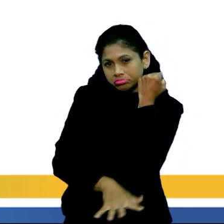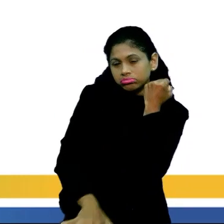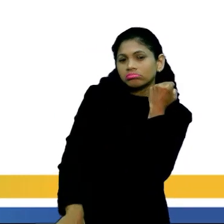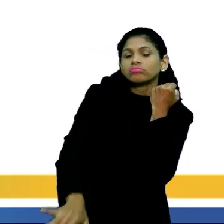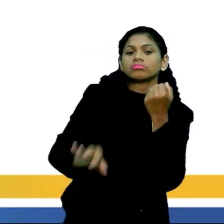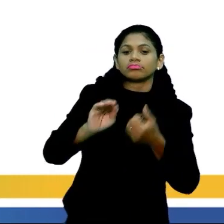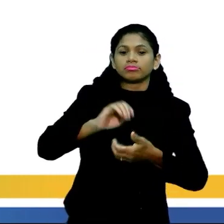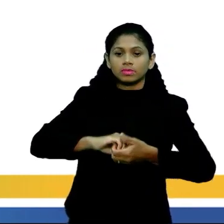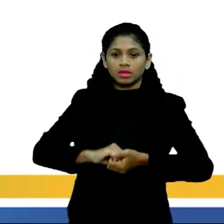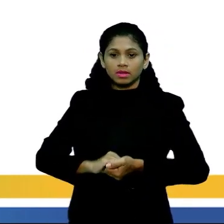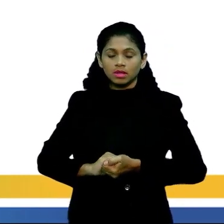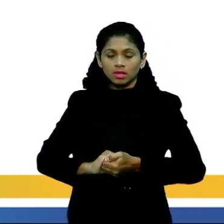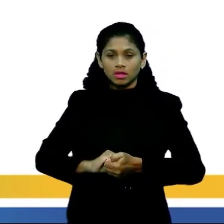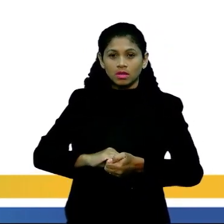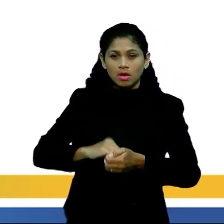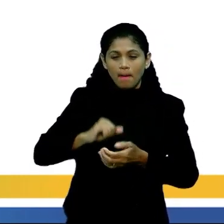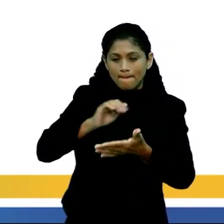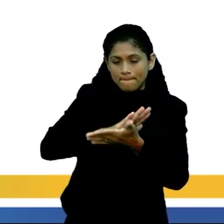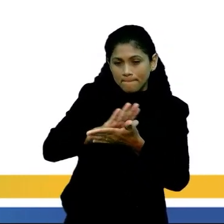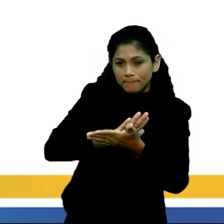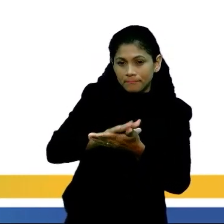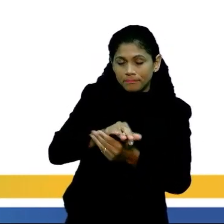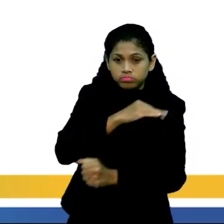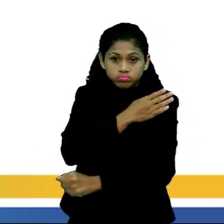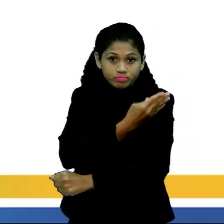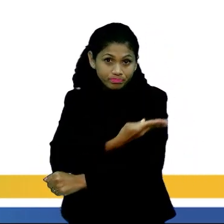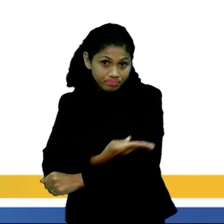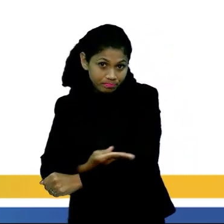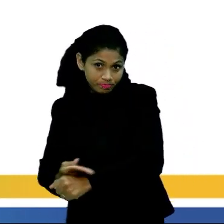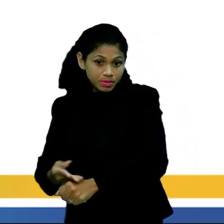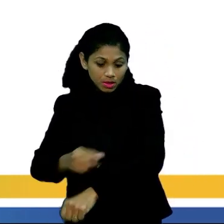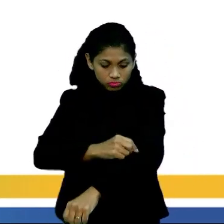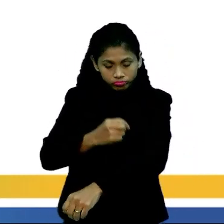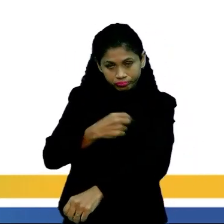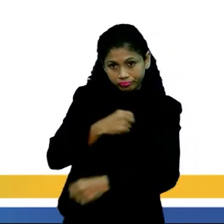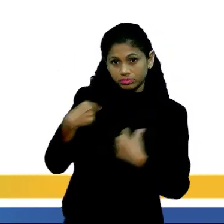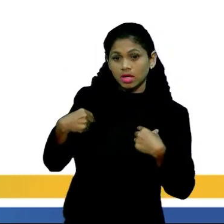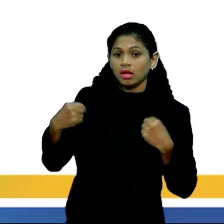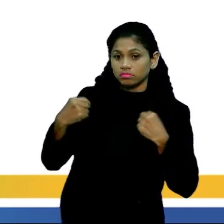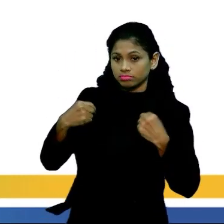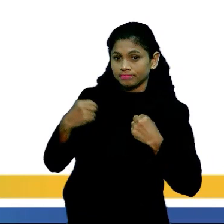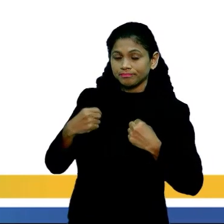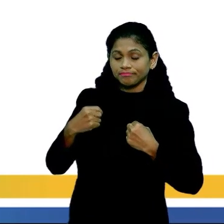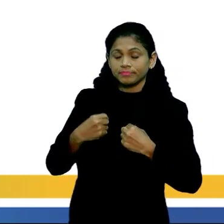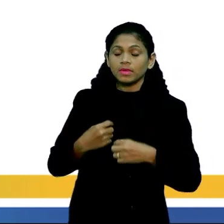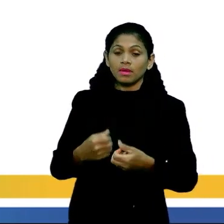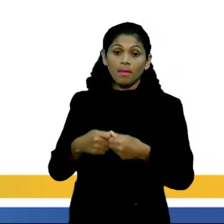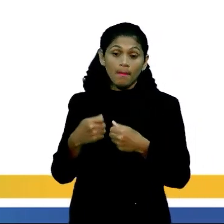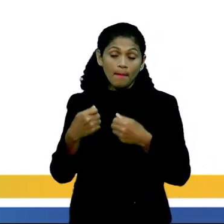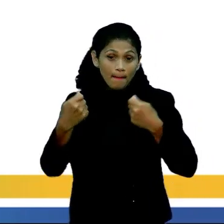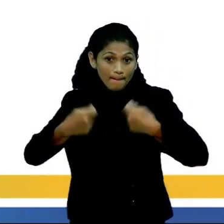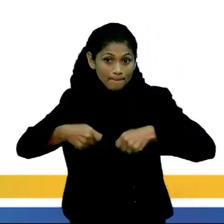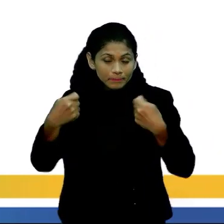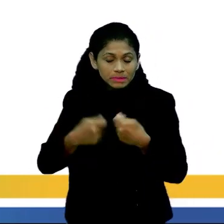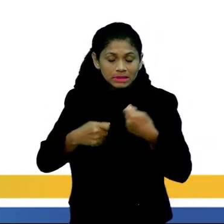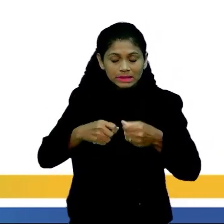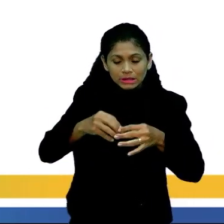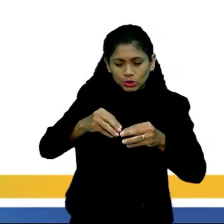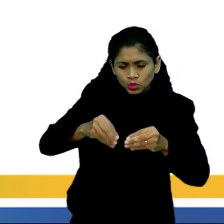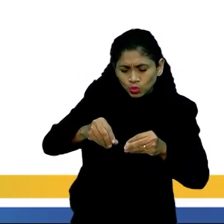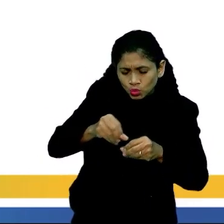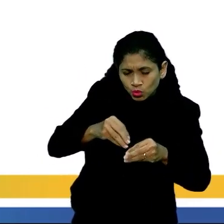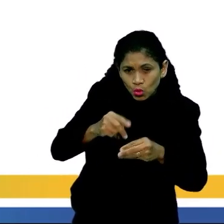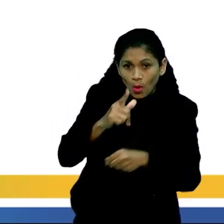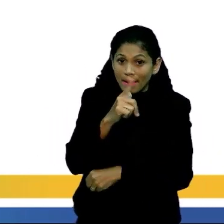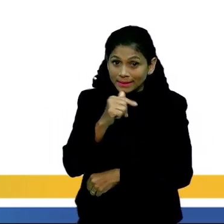tecidos. Para todas essas aplicações, deve-se dissolver totalmente bicarbonato em água.